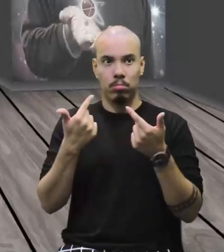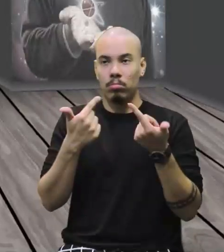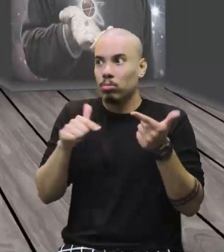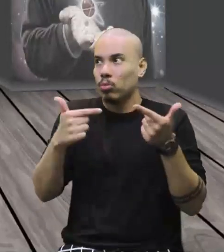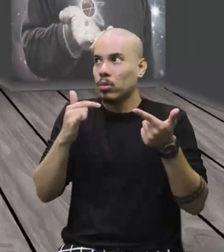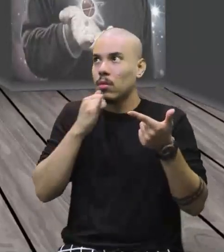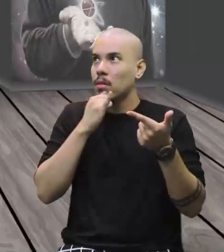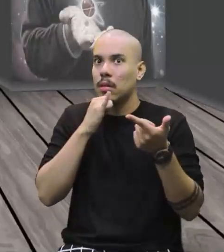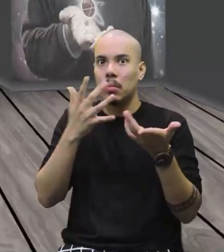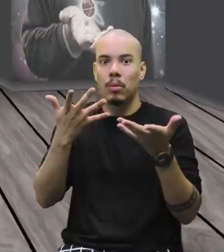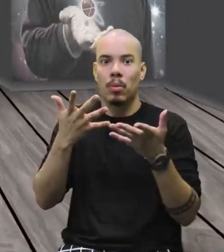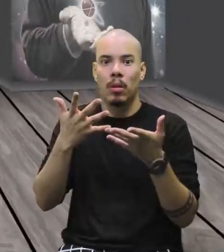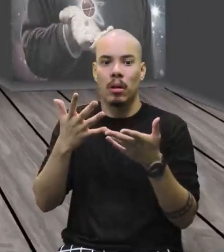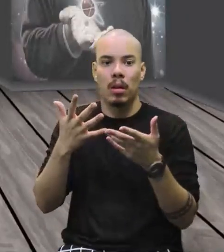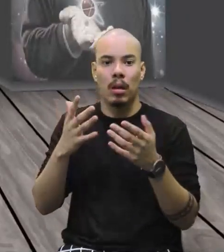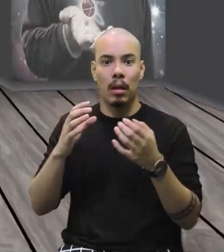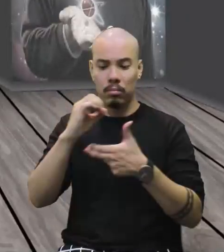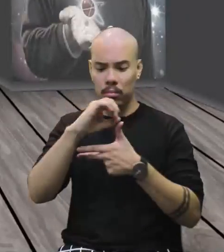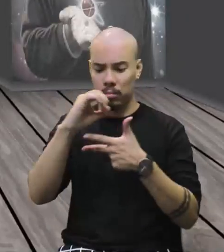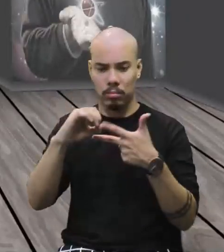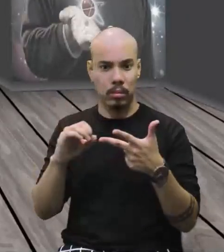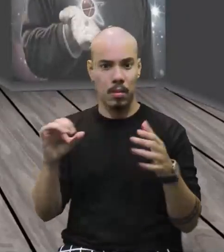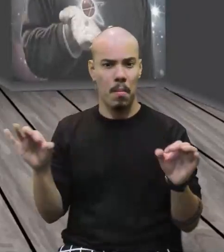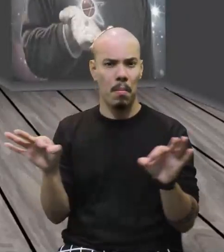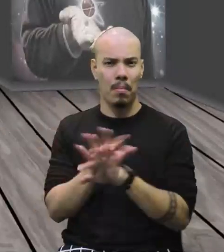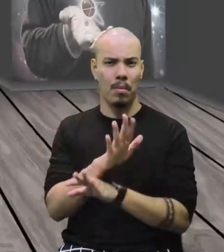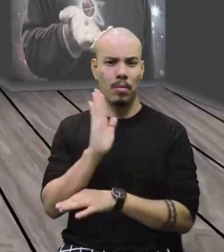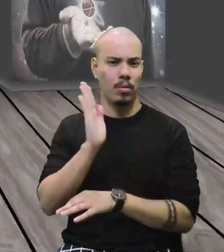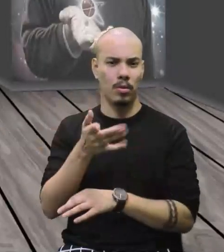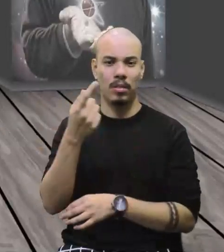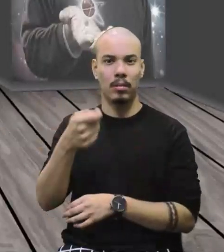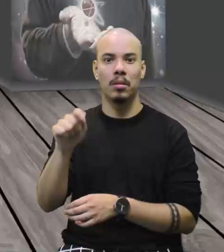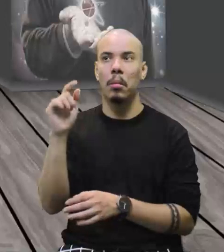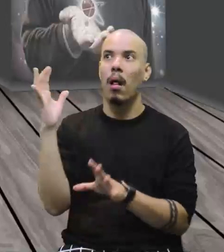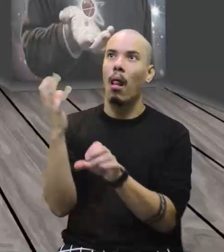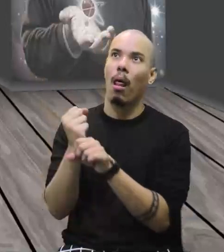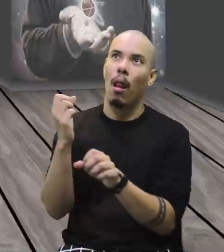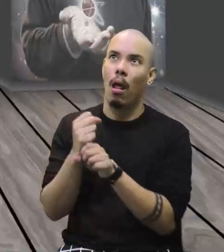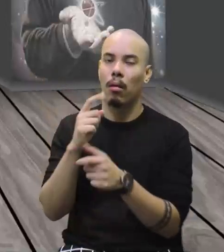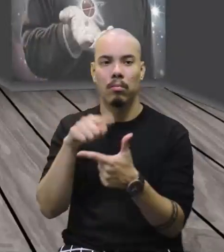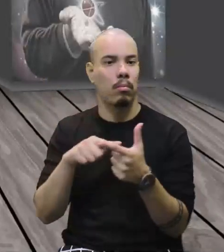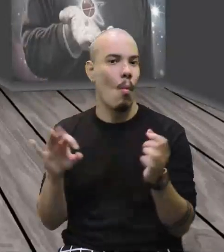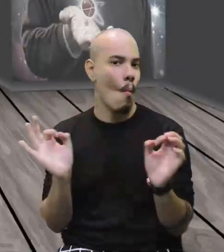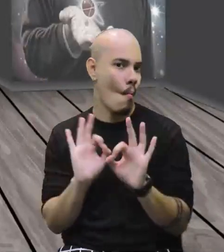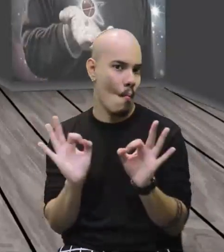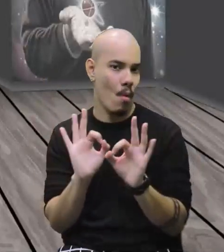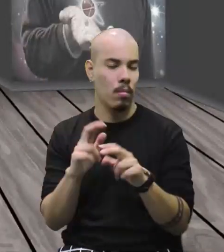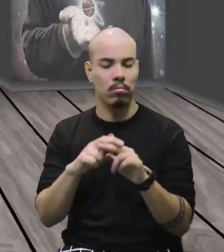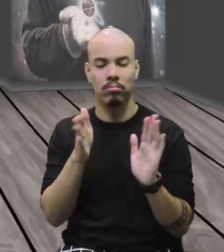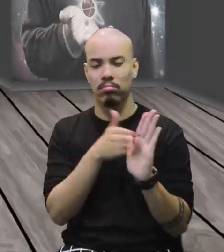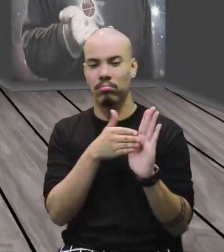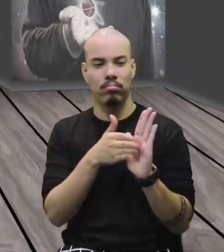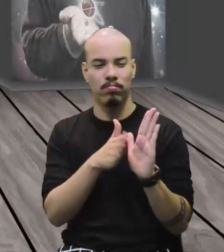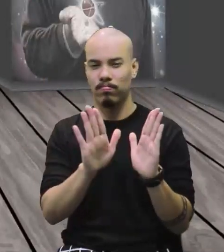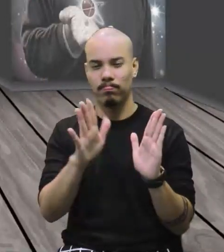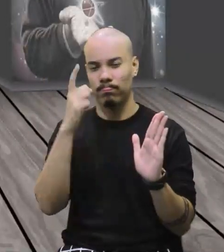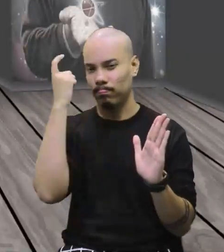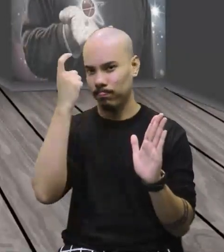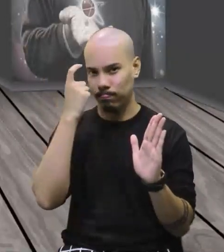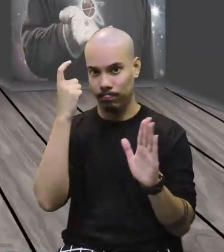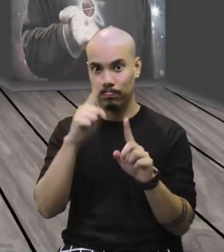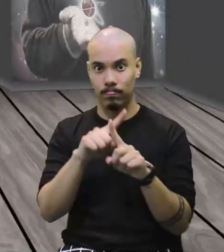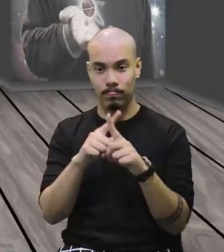Enem é tudo feito os números, na verdade, já prontos para ter multiplicações bem fáceis, né? Então nós não preocupamos muito com isso.